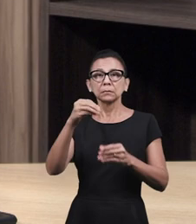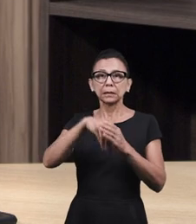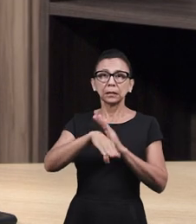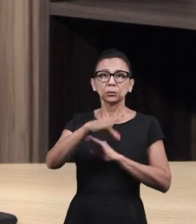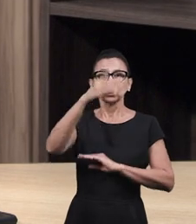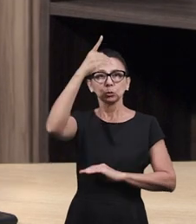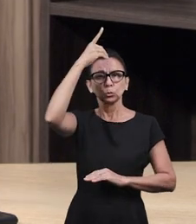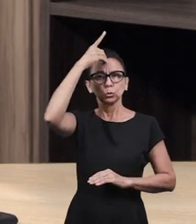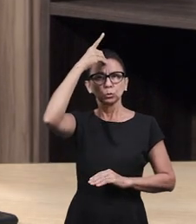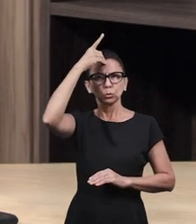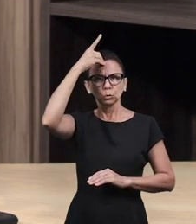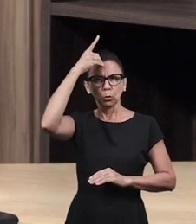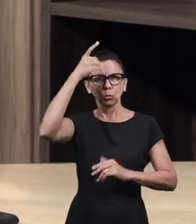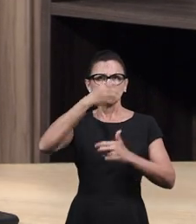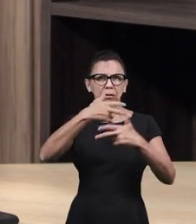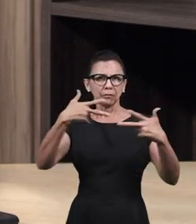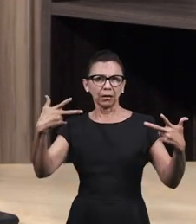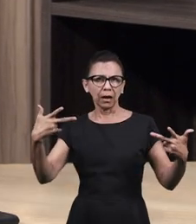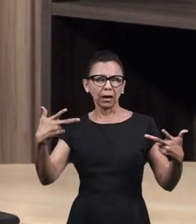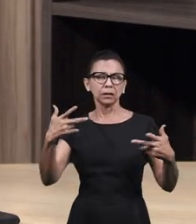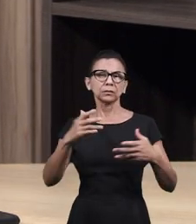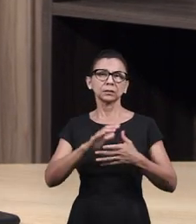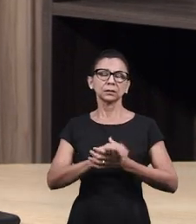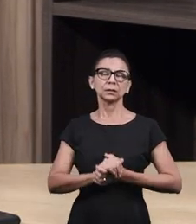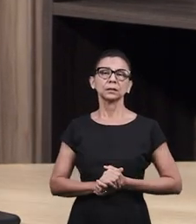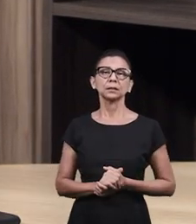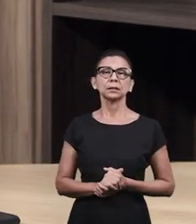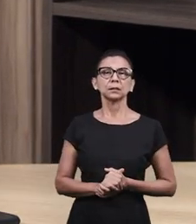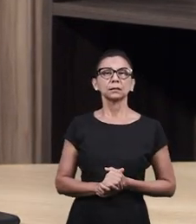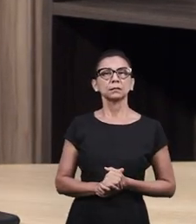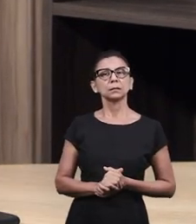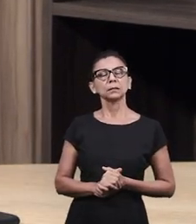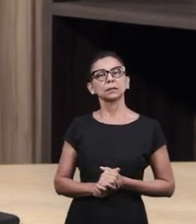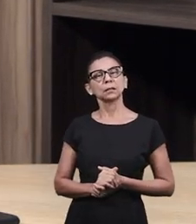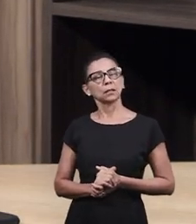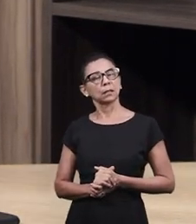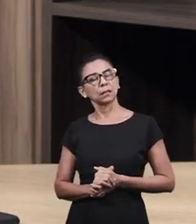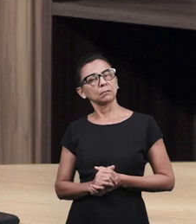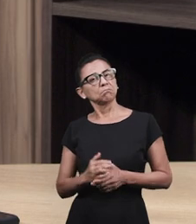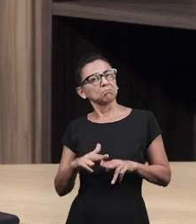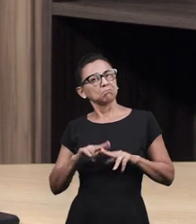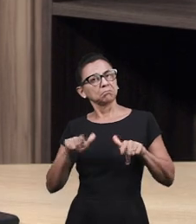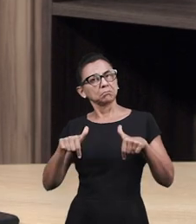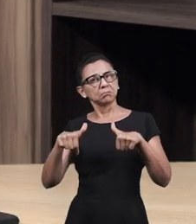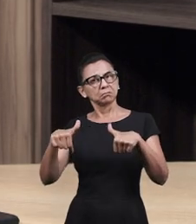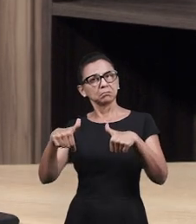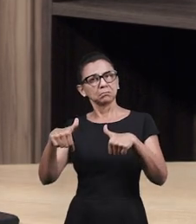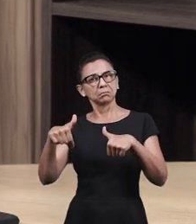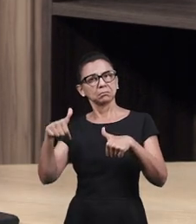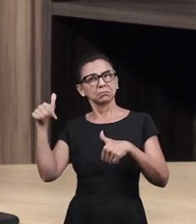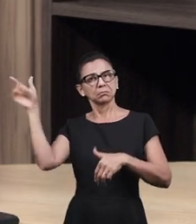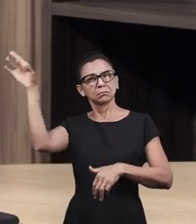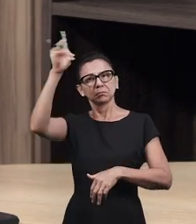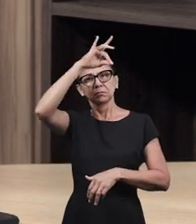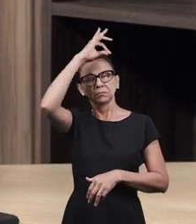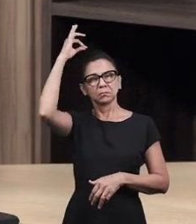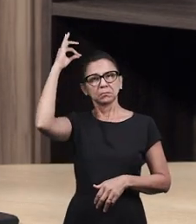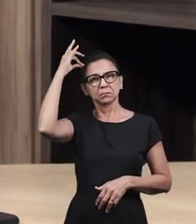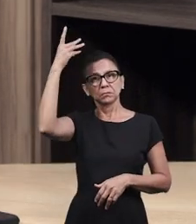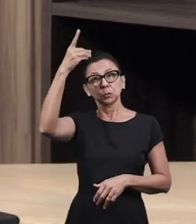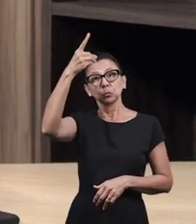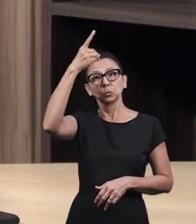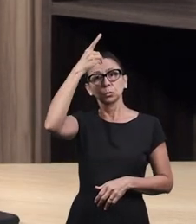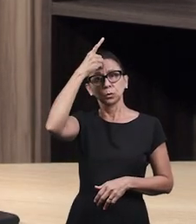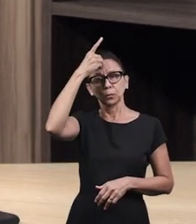tivemos conversas bíblicas sobre dons espirituais e uma das maneiras do Senhor, através do seu Espírito, se revelar é através da revelação ali no dom de